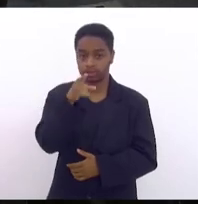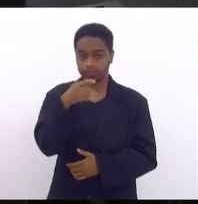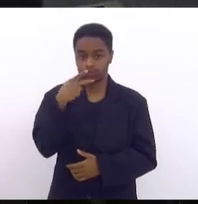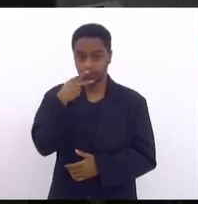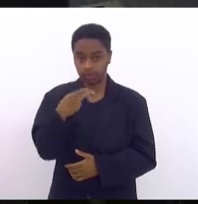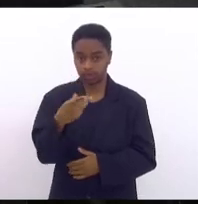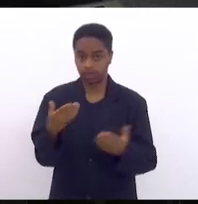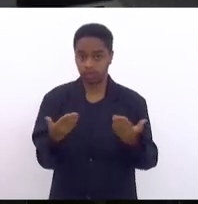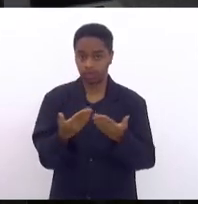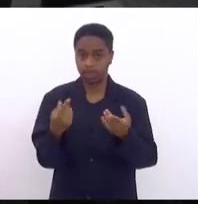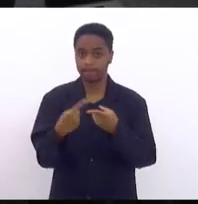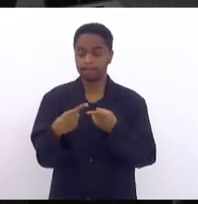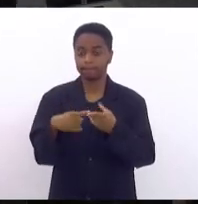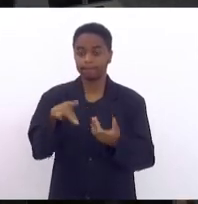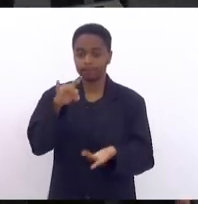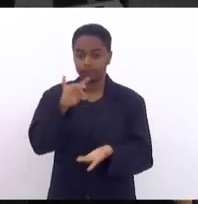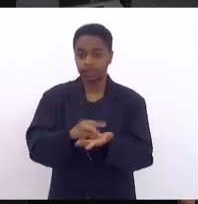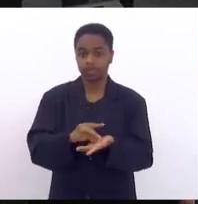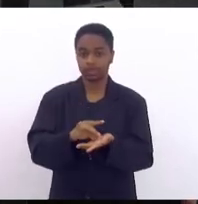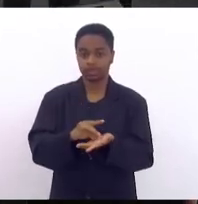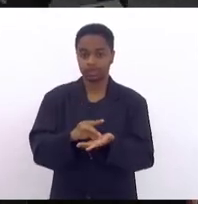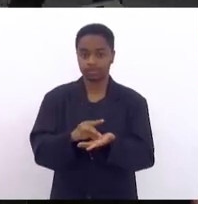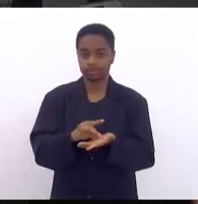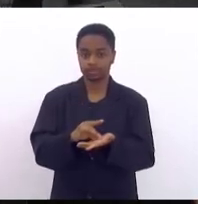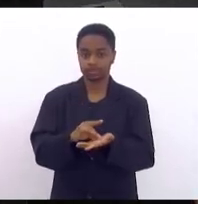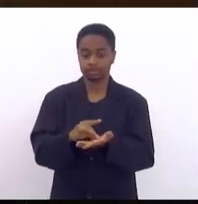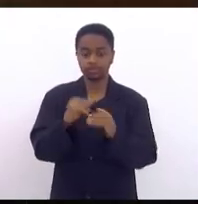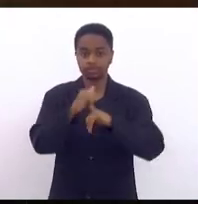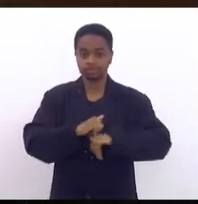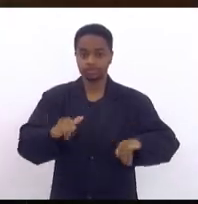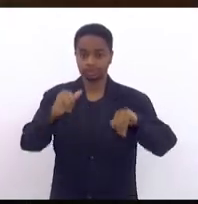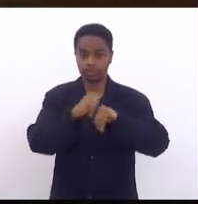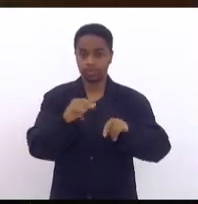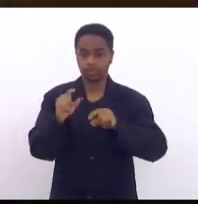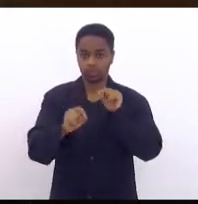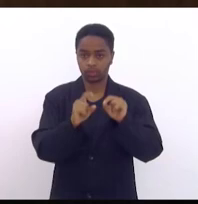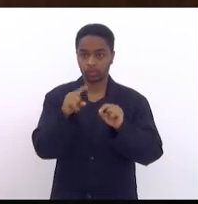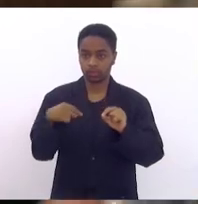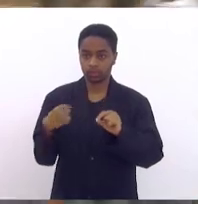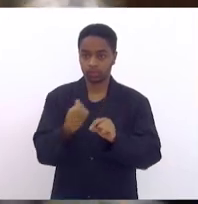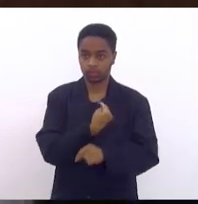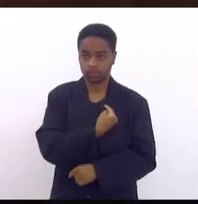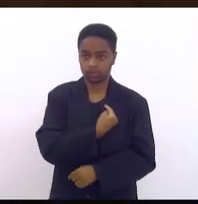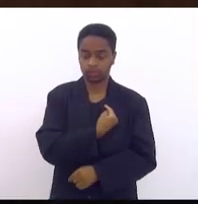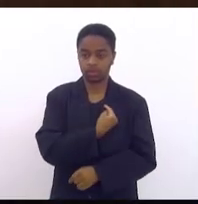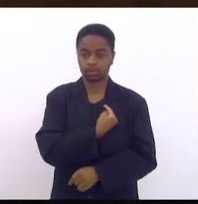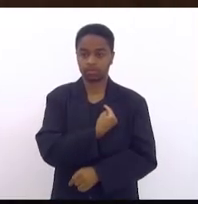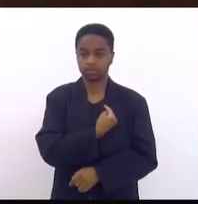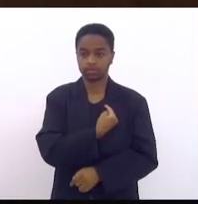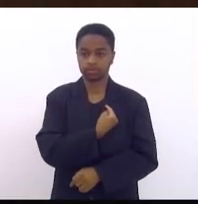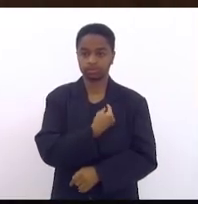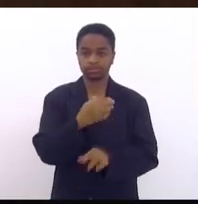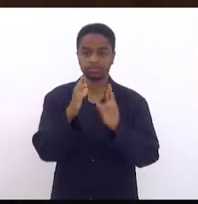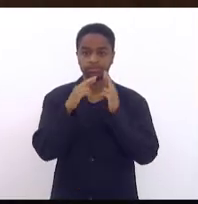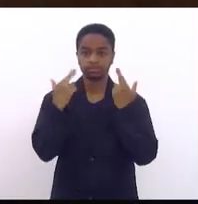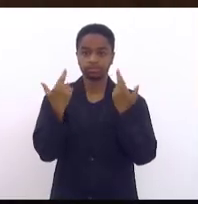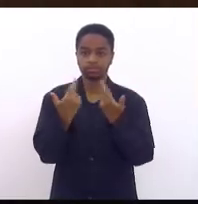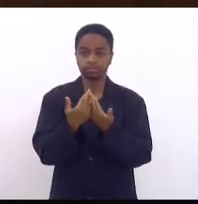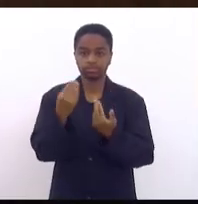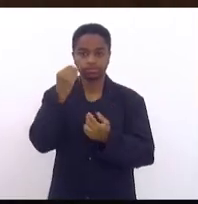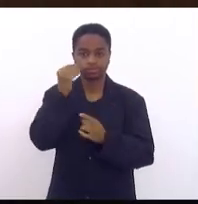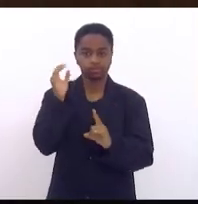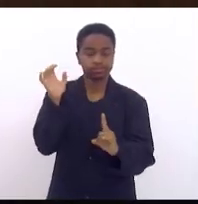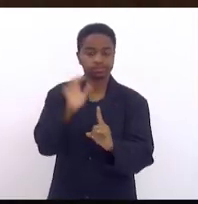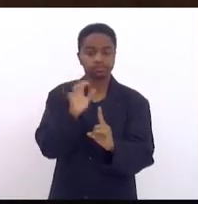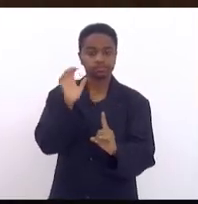colocou, porque, na verdade, o que foi noticiado é que nós estaríamos fazendo a reunião para